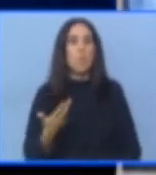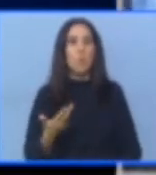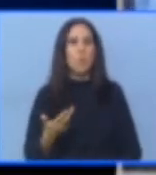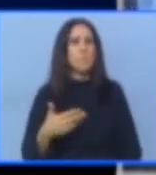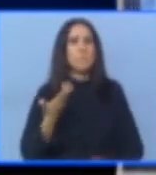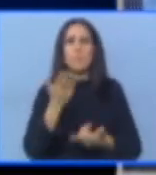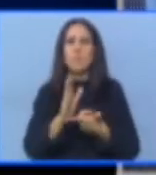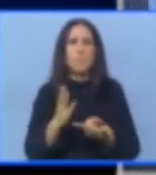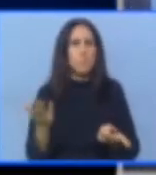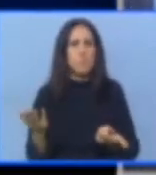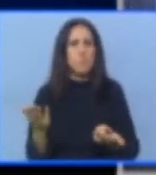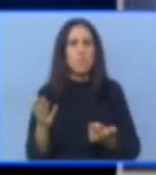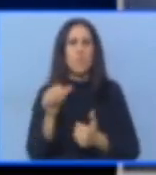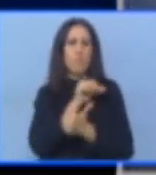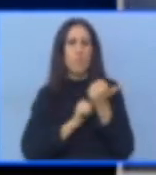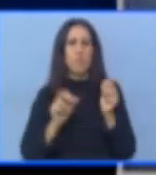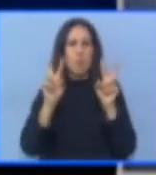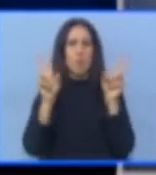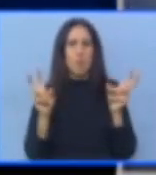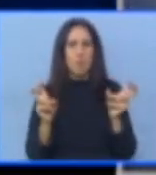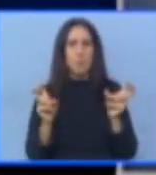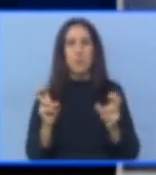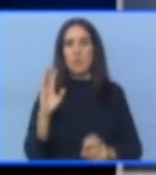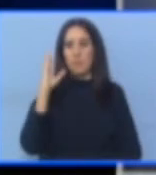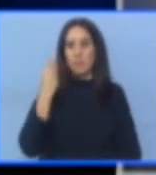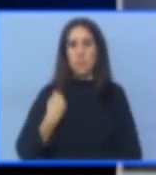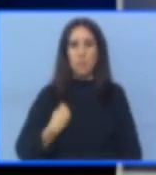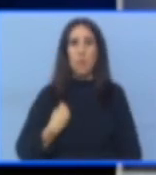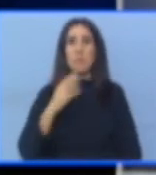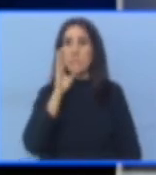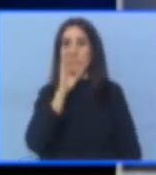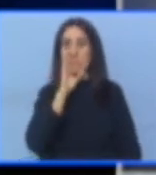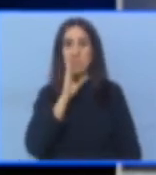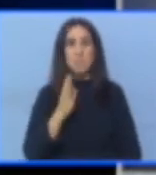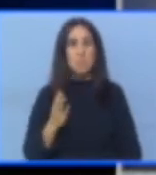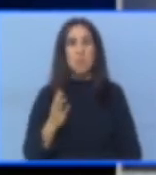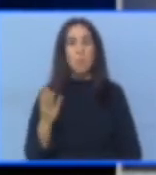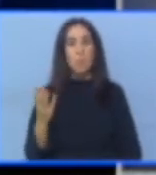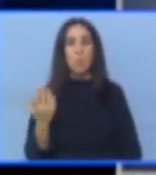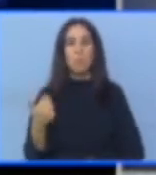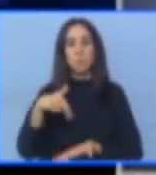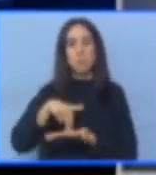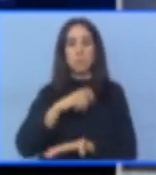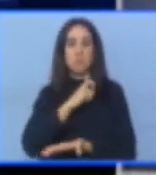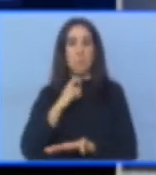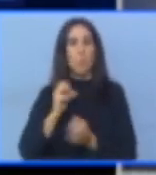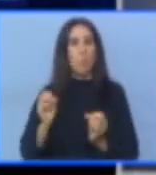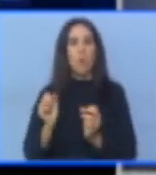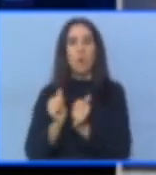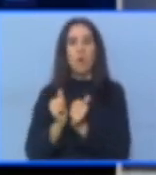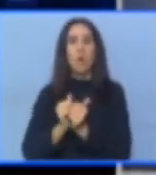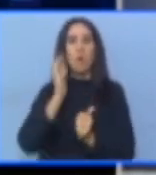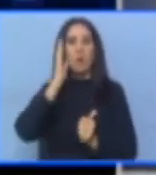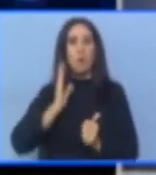Por exemplo, pronto, para voltar outra vez a este caso do Afeganistão, se não tivesse lá um sacerdote que acompanhasse a força